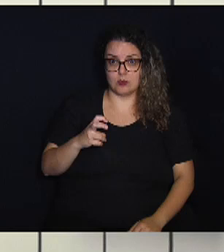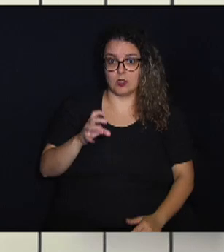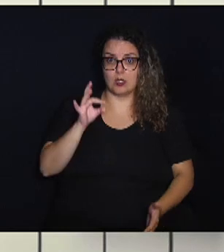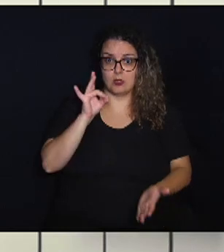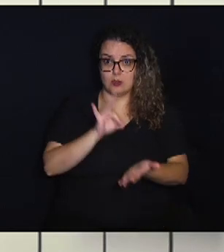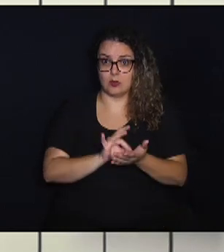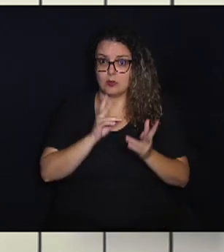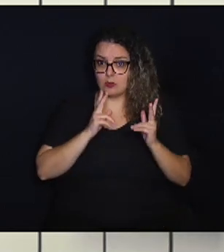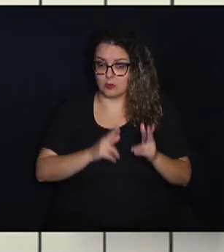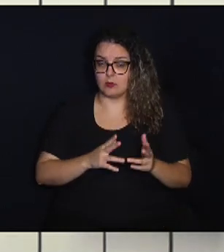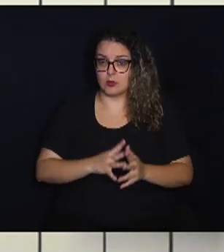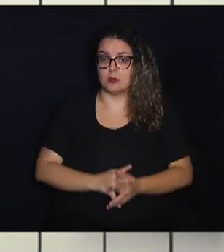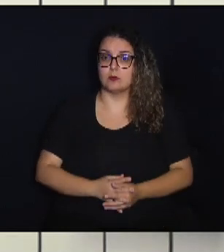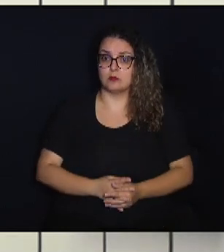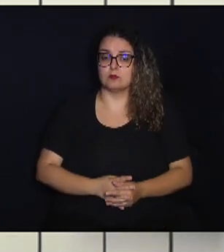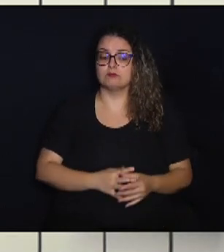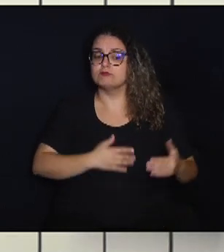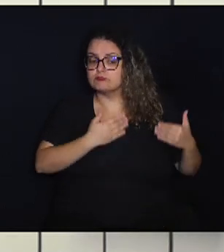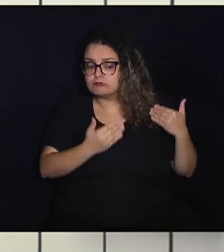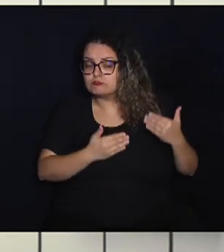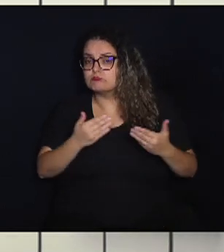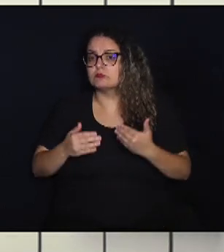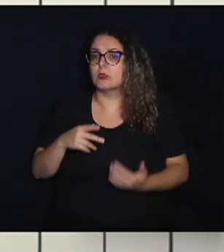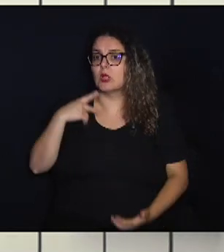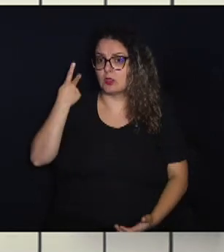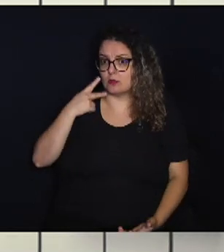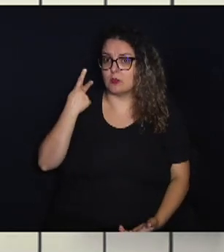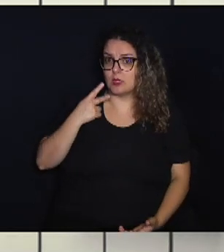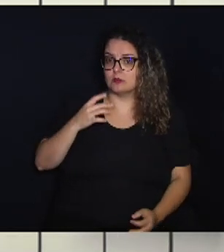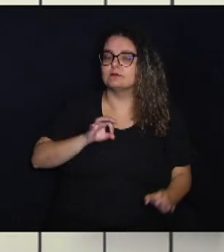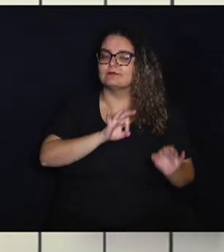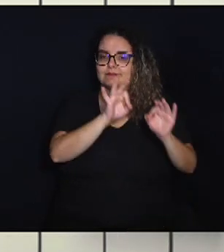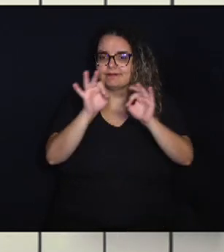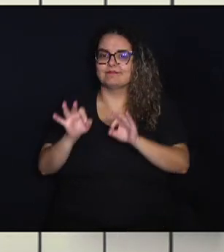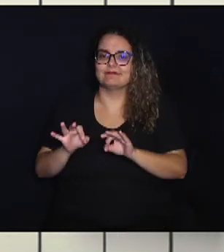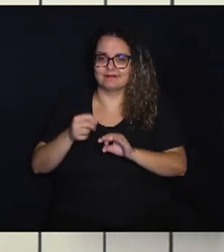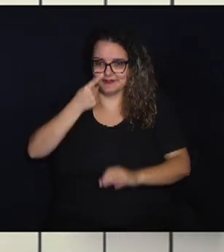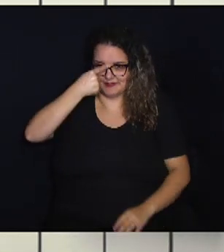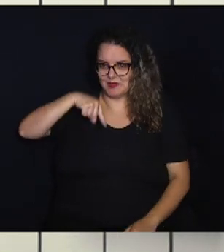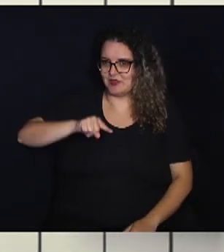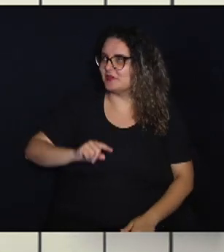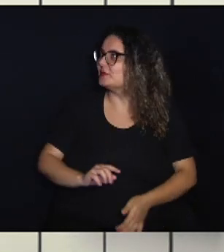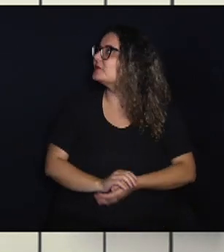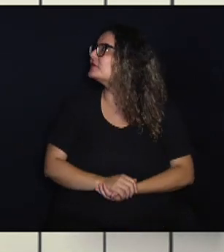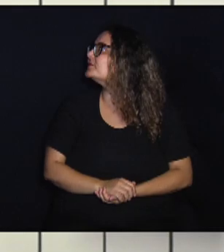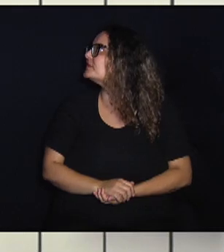titular. Sobre a trajetória do parlamentar, acompanhe o perfil.